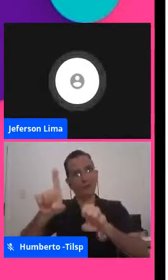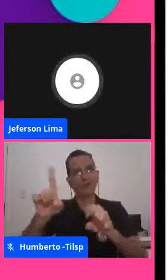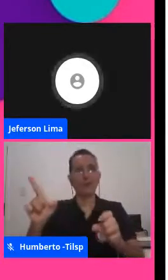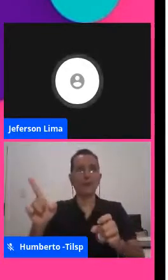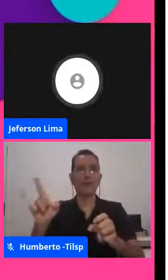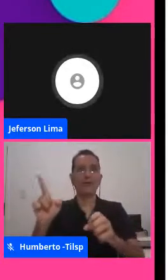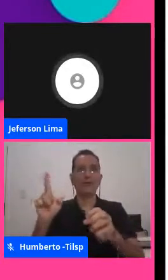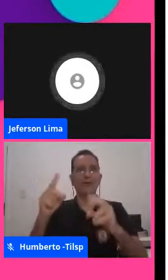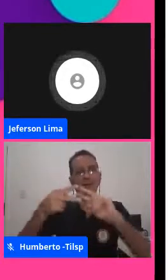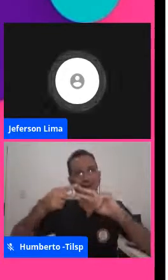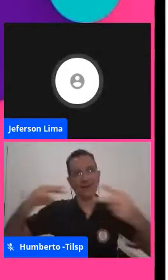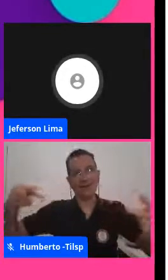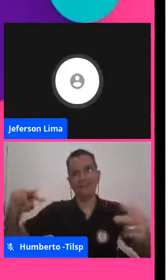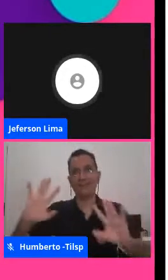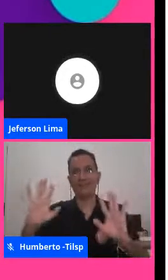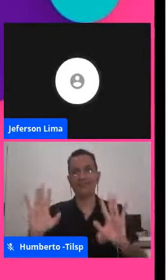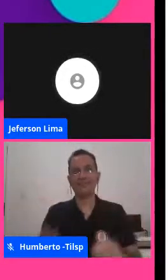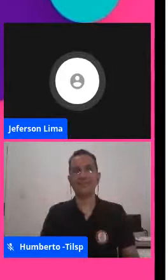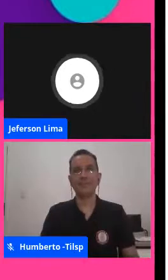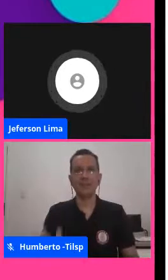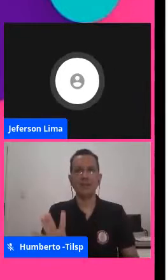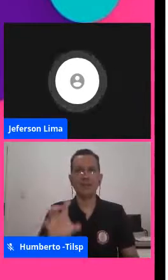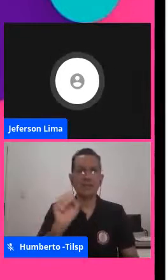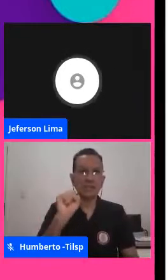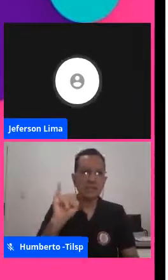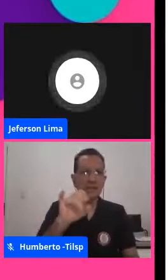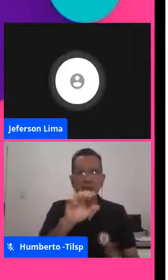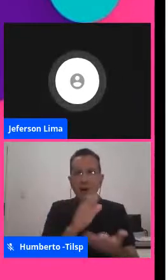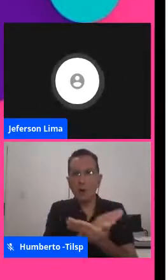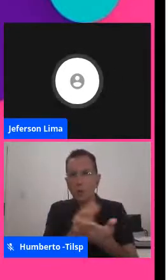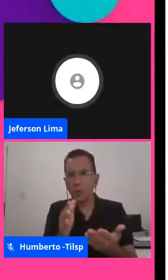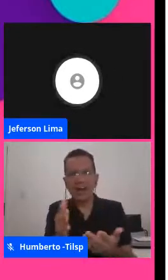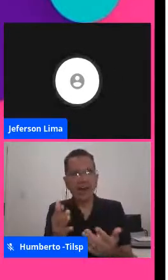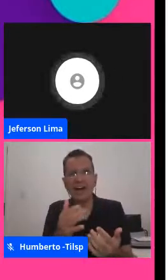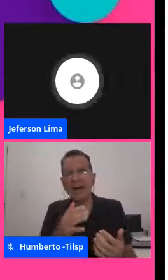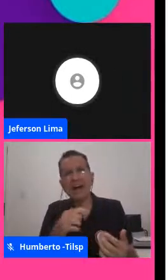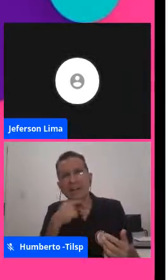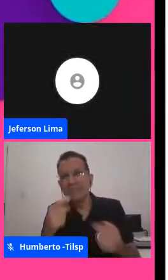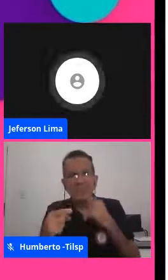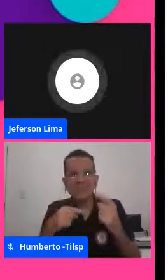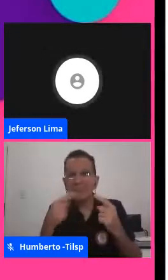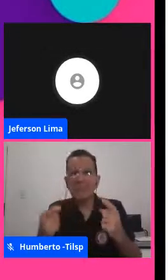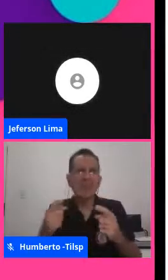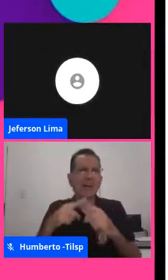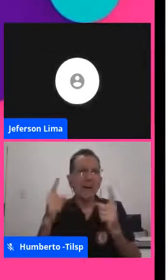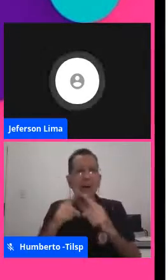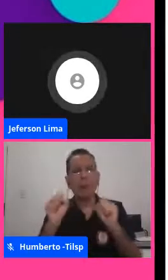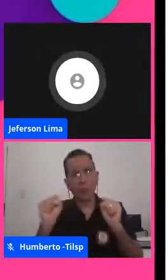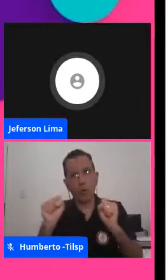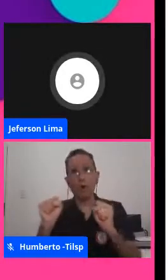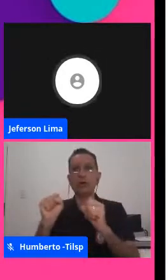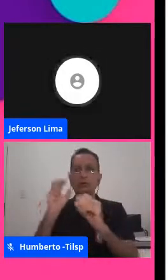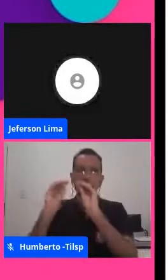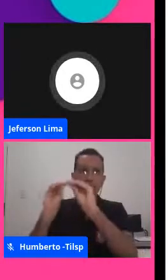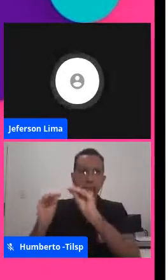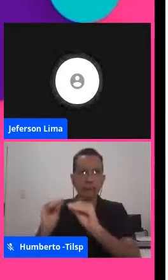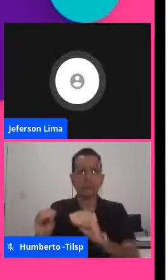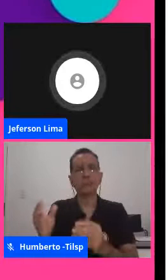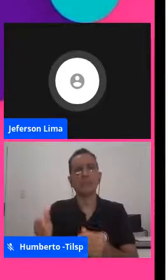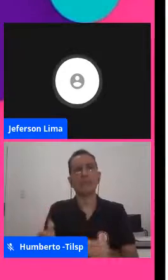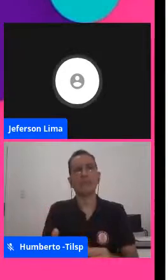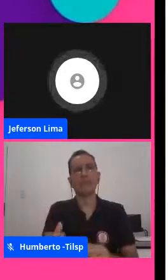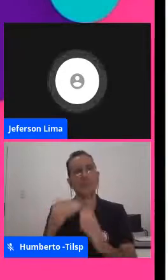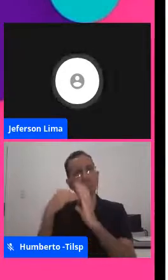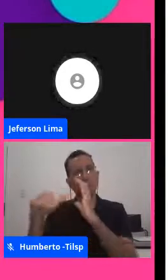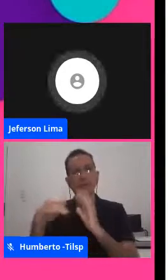nenhum grande incômodo, não. Se alguém tiver algum incômodo aí, manda um comentário que a gente ajusta aí bonitinho. Tranquilo? Então vamos lá, né?